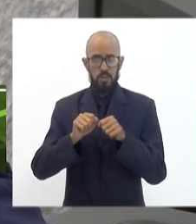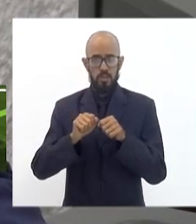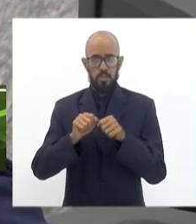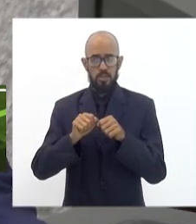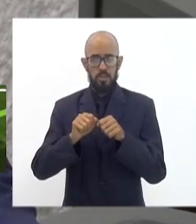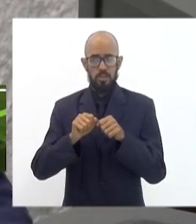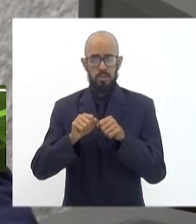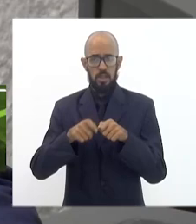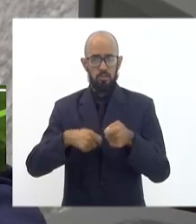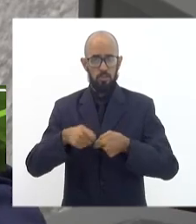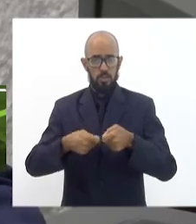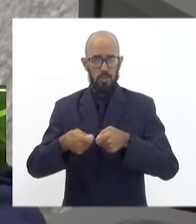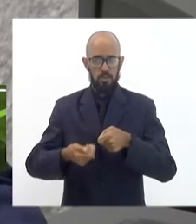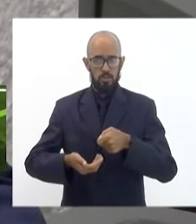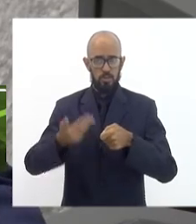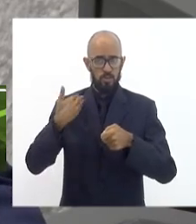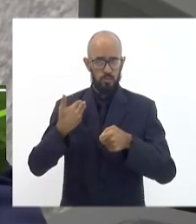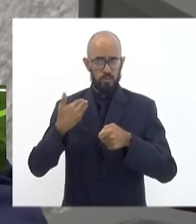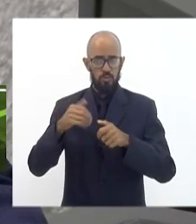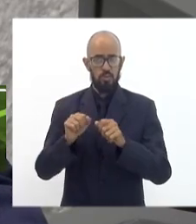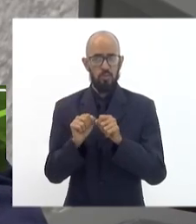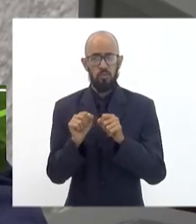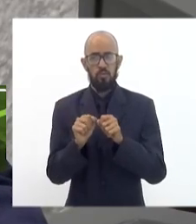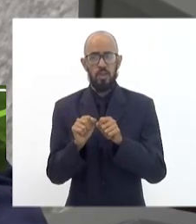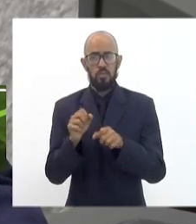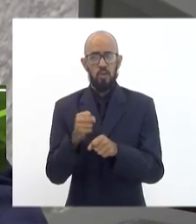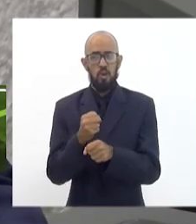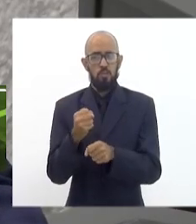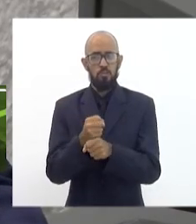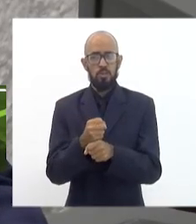realizou muitas obras de infraestrutura